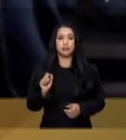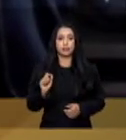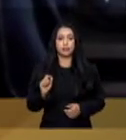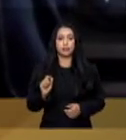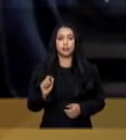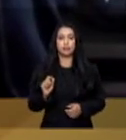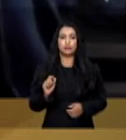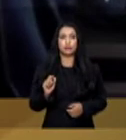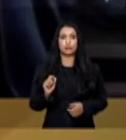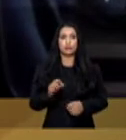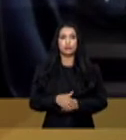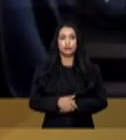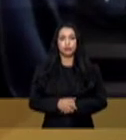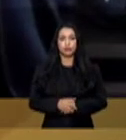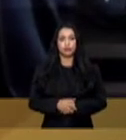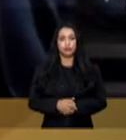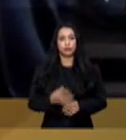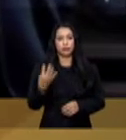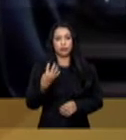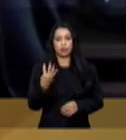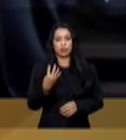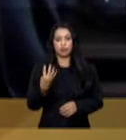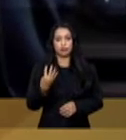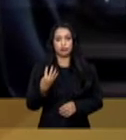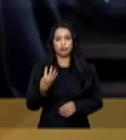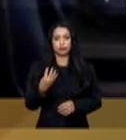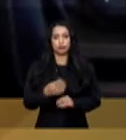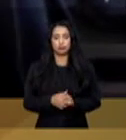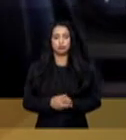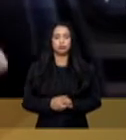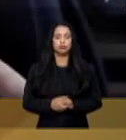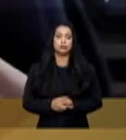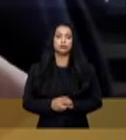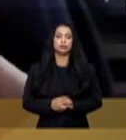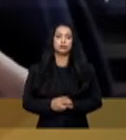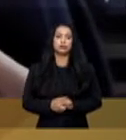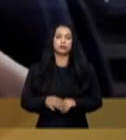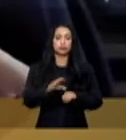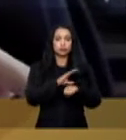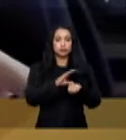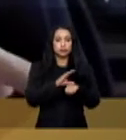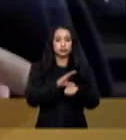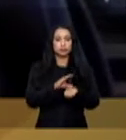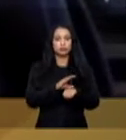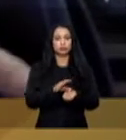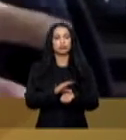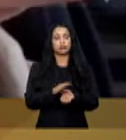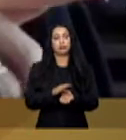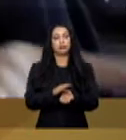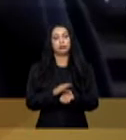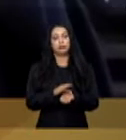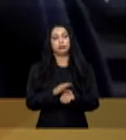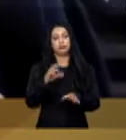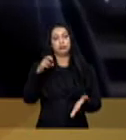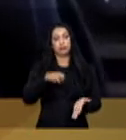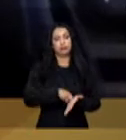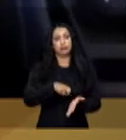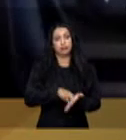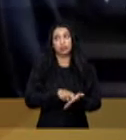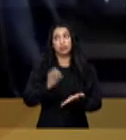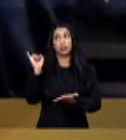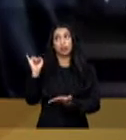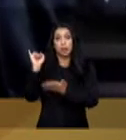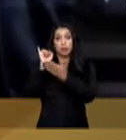da 4ª Região considerou inconstitucional a pena prevista para a importação